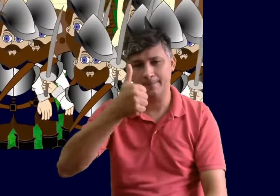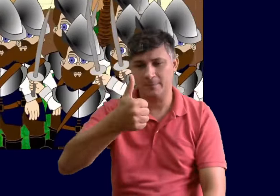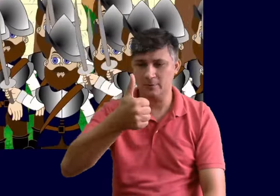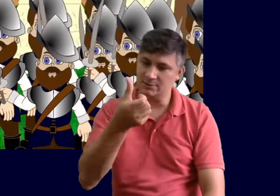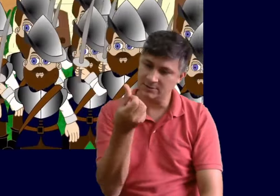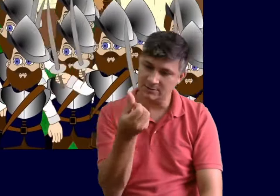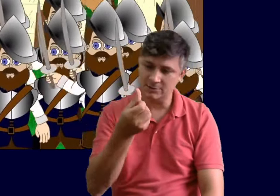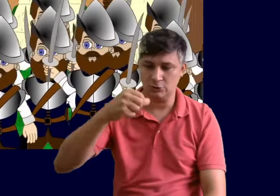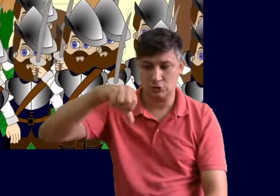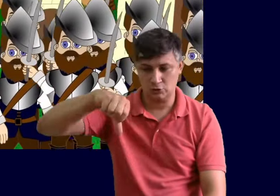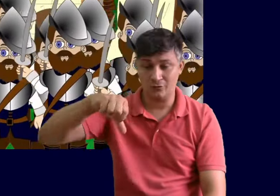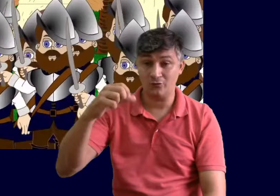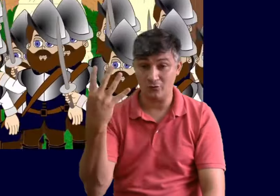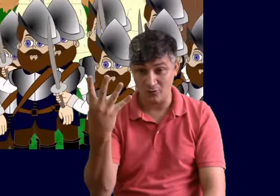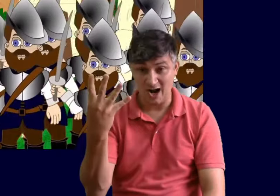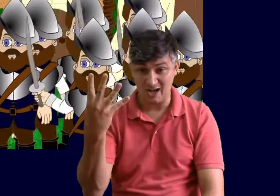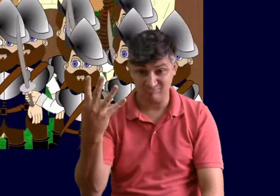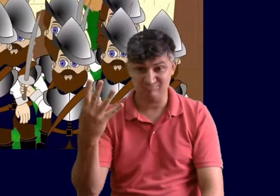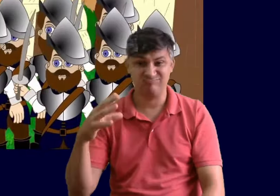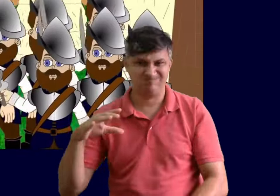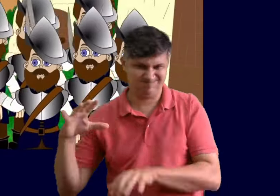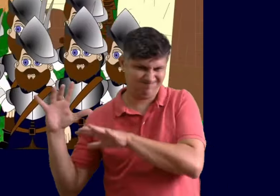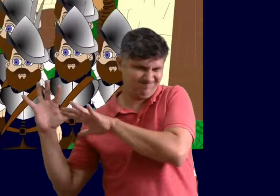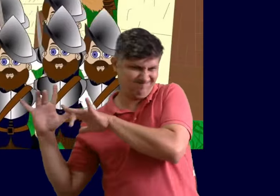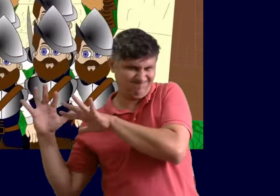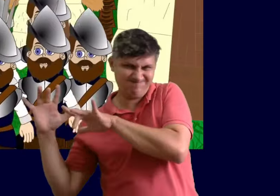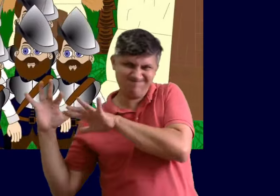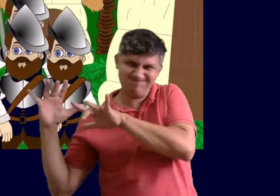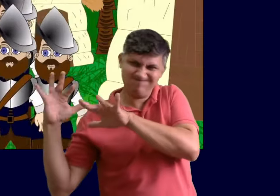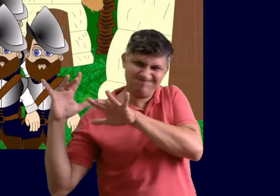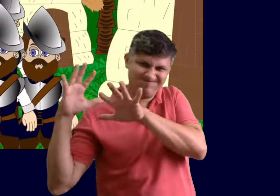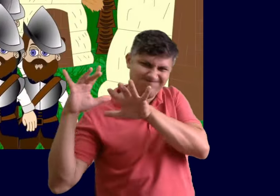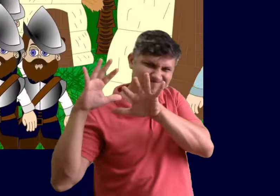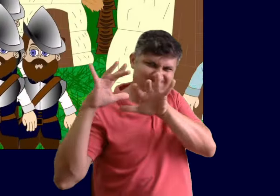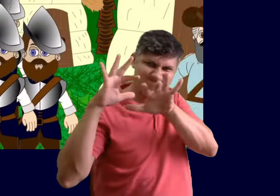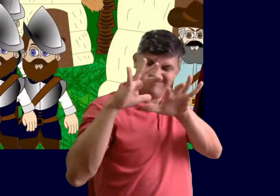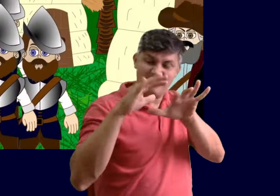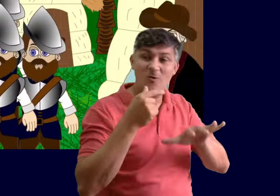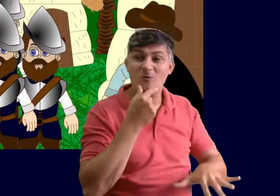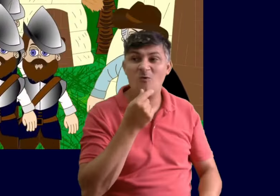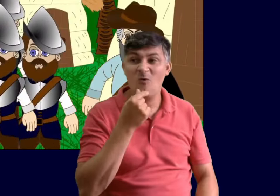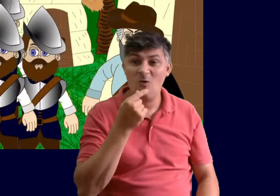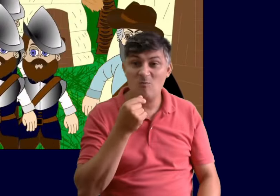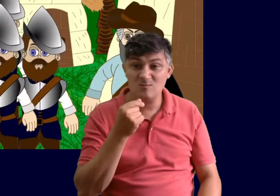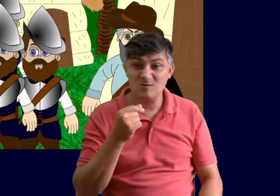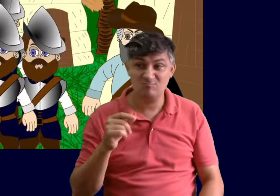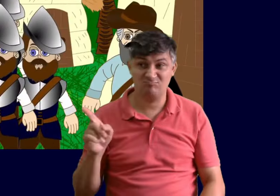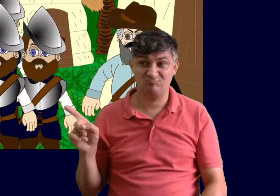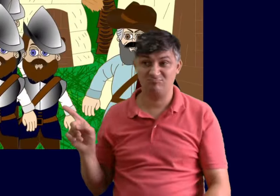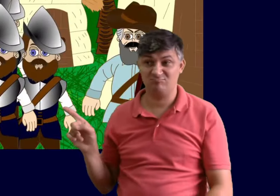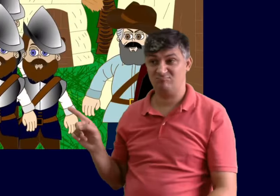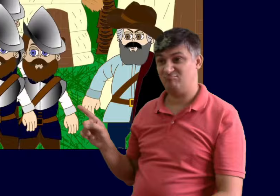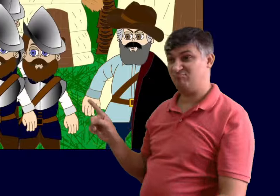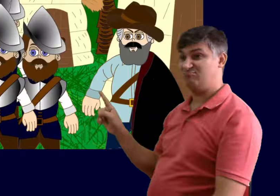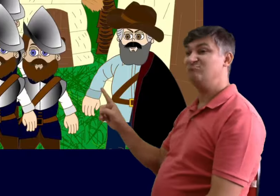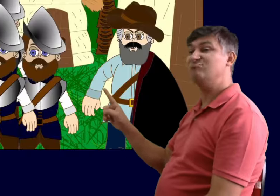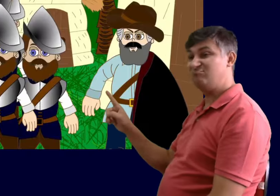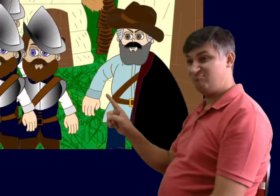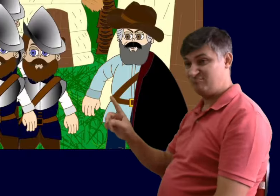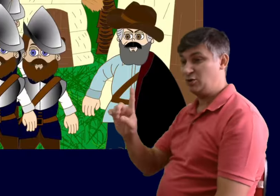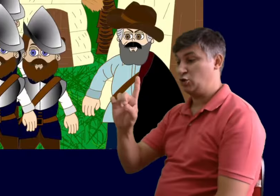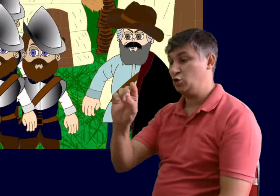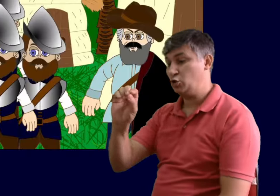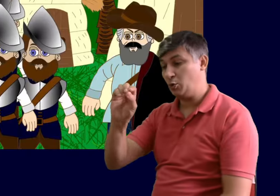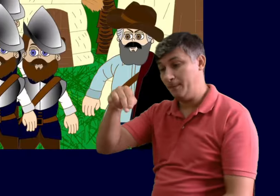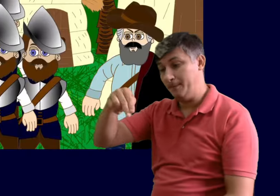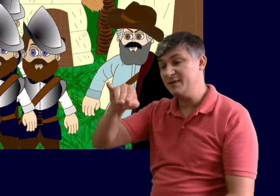1694, o Quilombo foi invadido por forças lideradas pelo bandeirante paulista Domingos Jorge Velho.